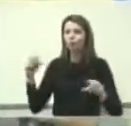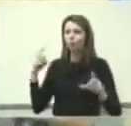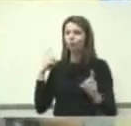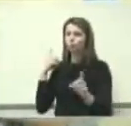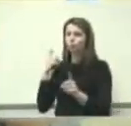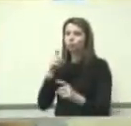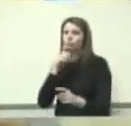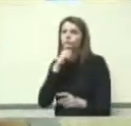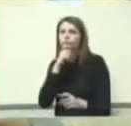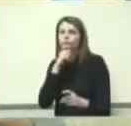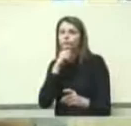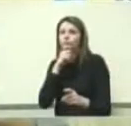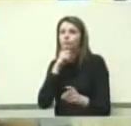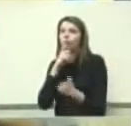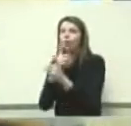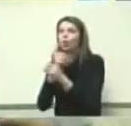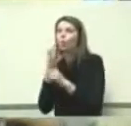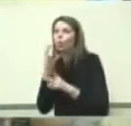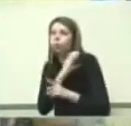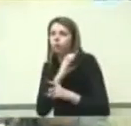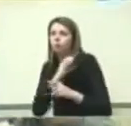grandes tempestades